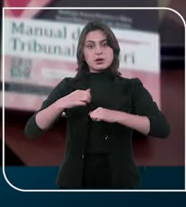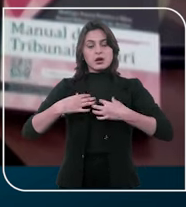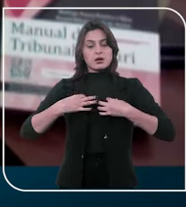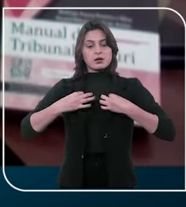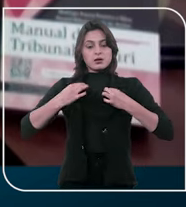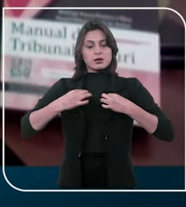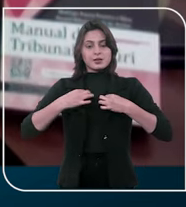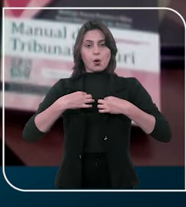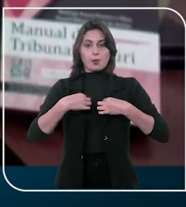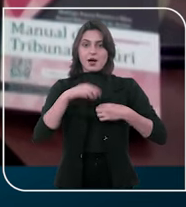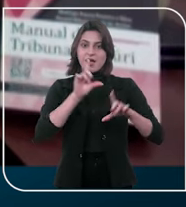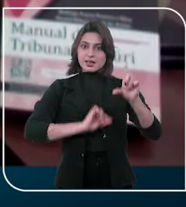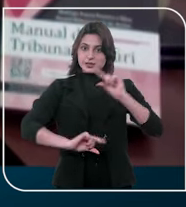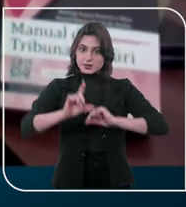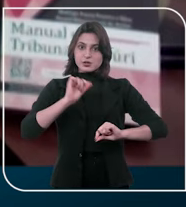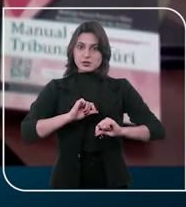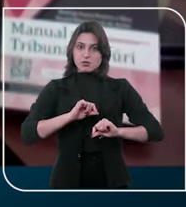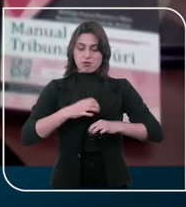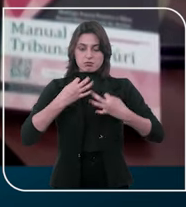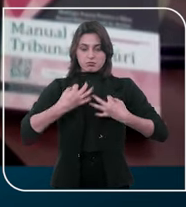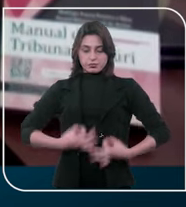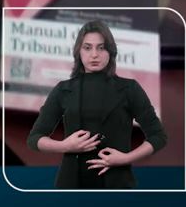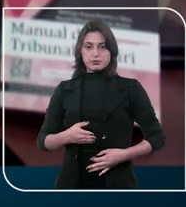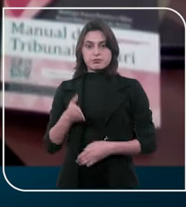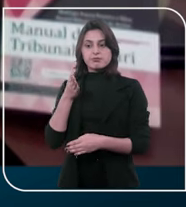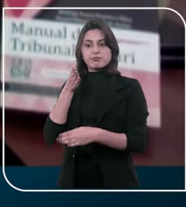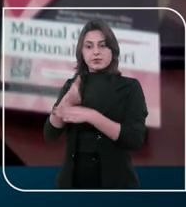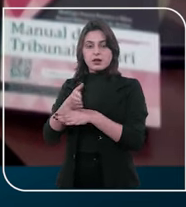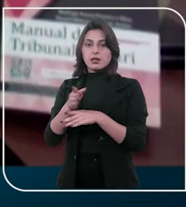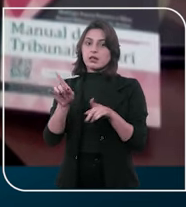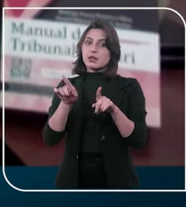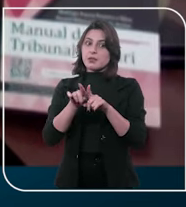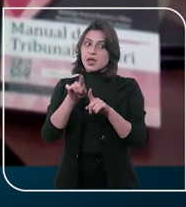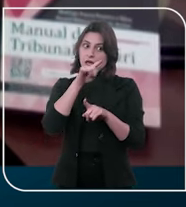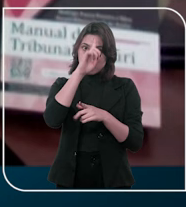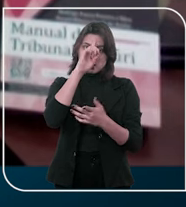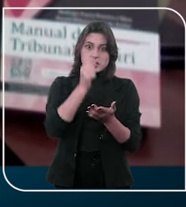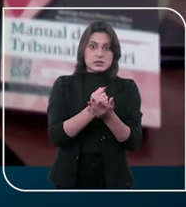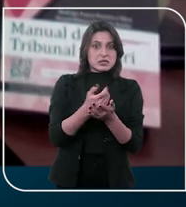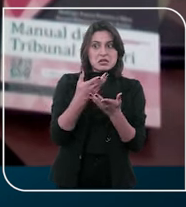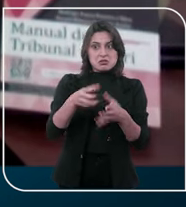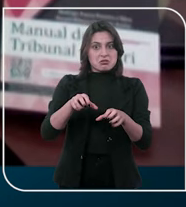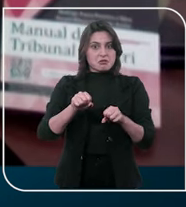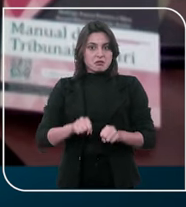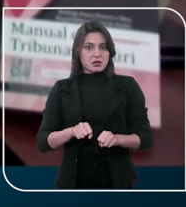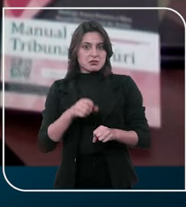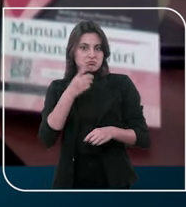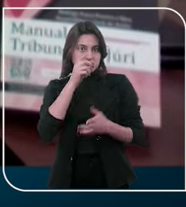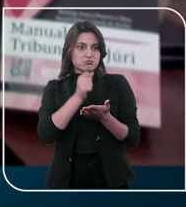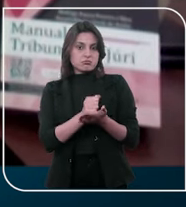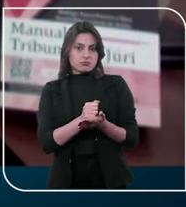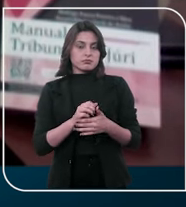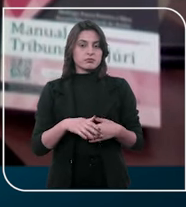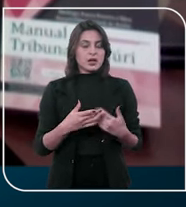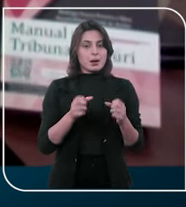a defesa decidir, como ele decidir, bem como não utilizar essas simbologias que eu disse. Por último, eu